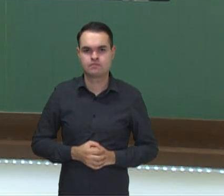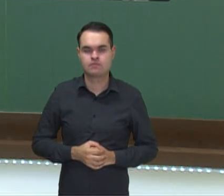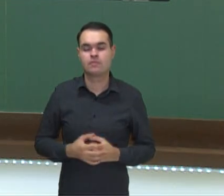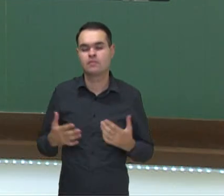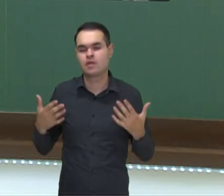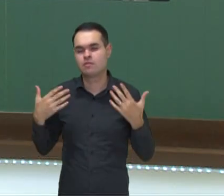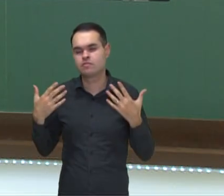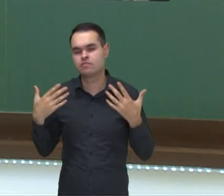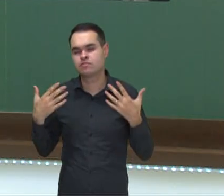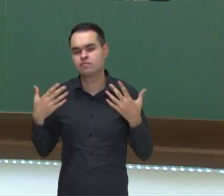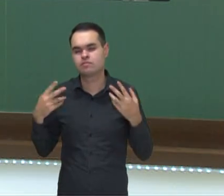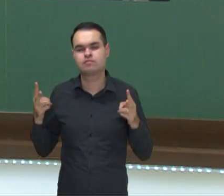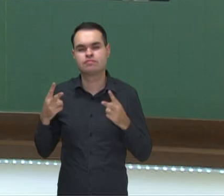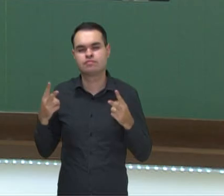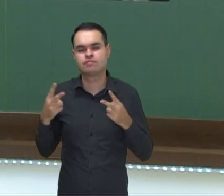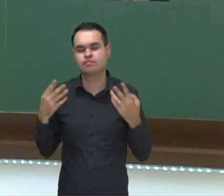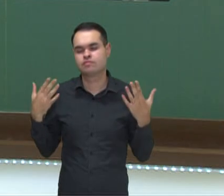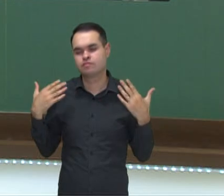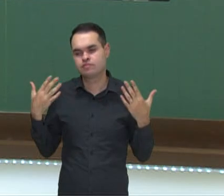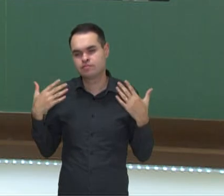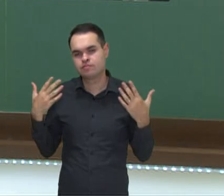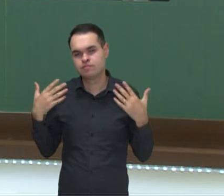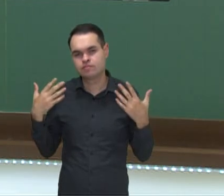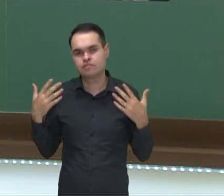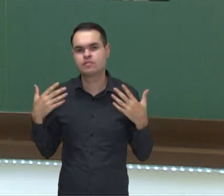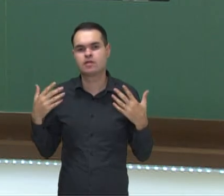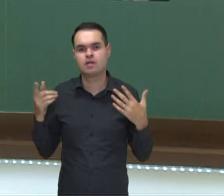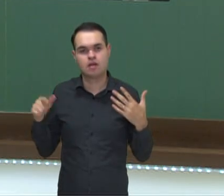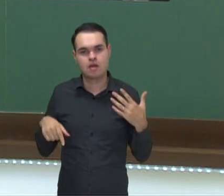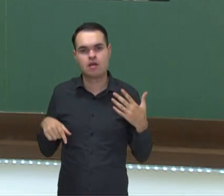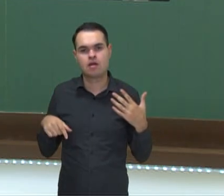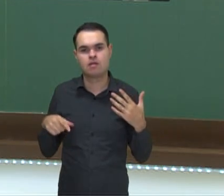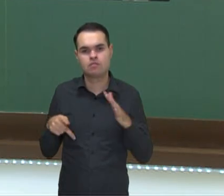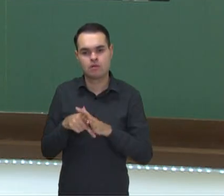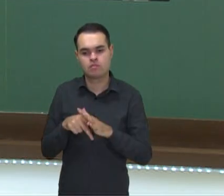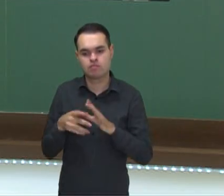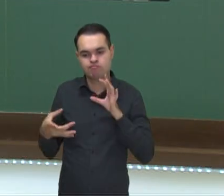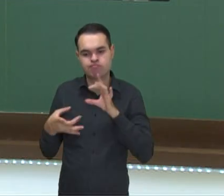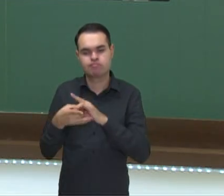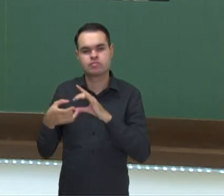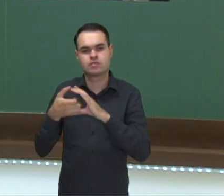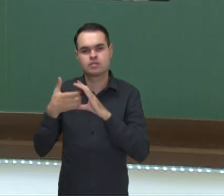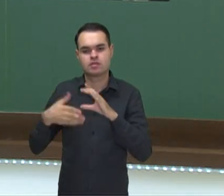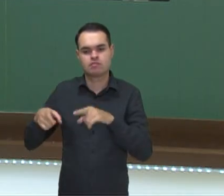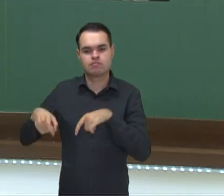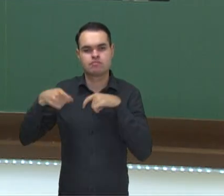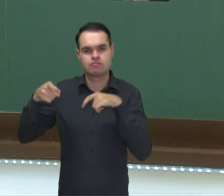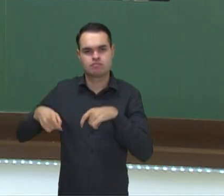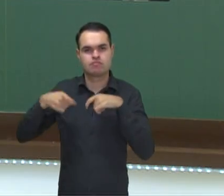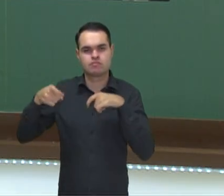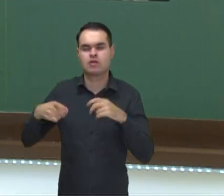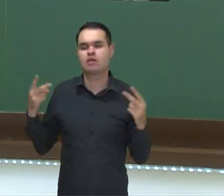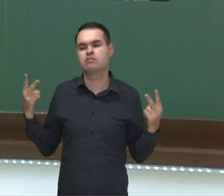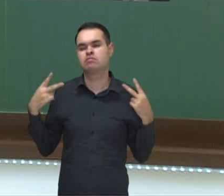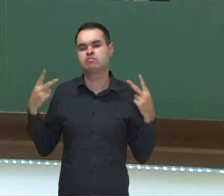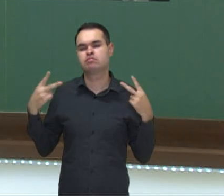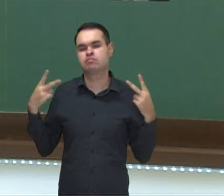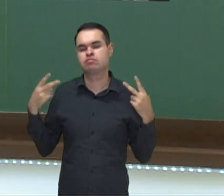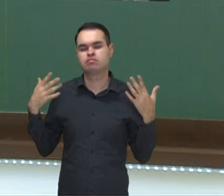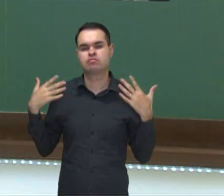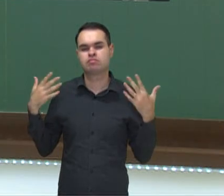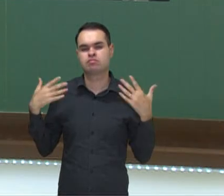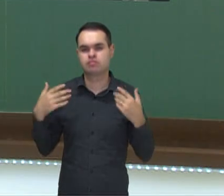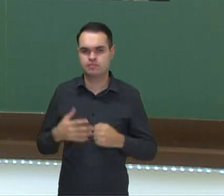no diminutivo, né? Esse diminutivo apresenta uma característica da cidade rural. E sim, é um traço informal